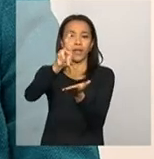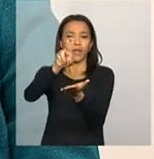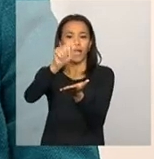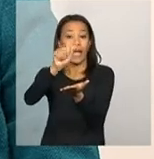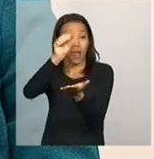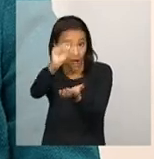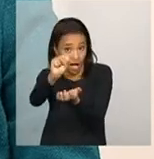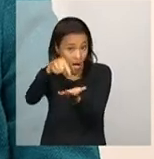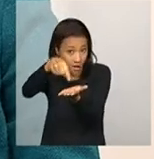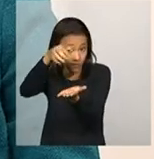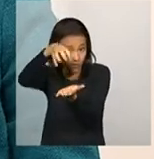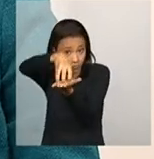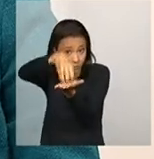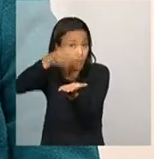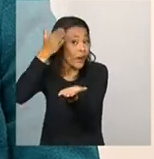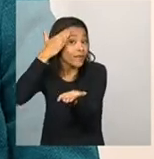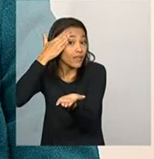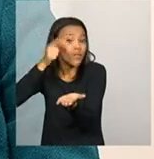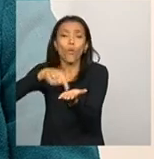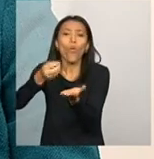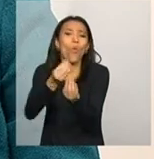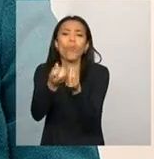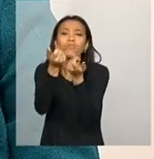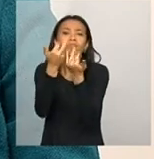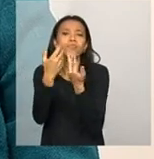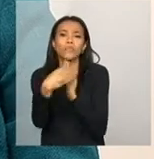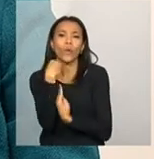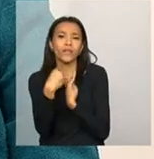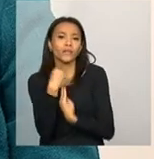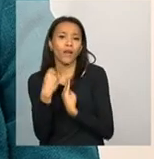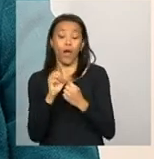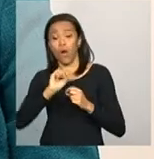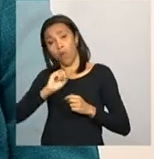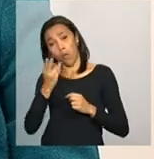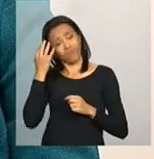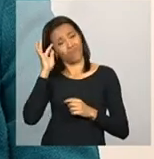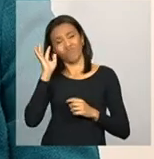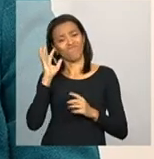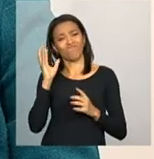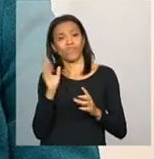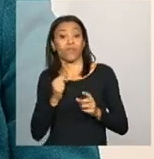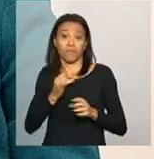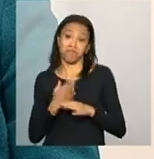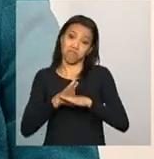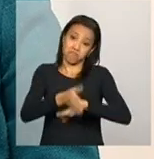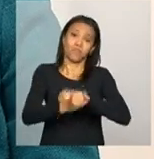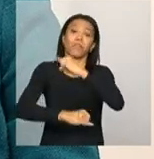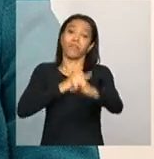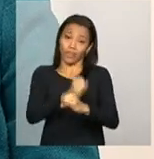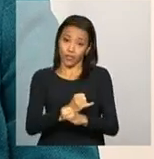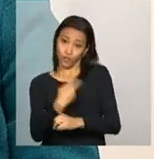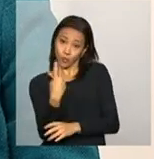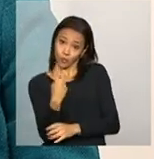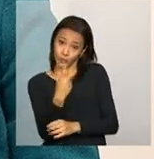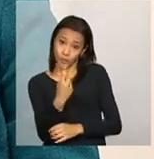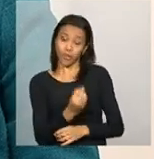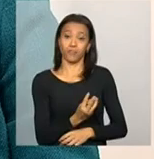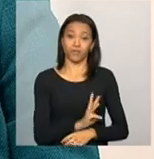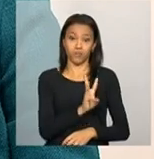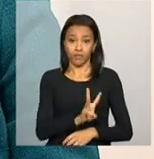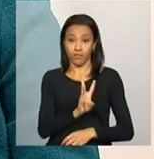para entender como pode ser encaminhada, ou ela acessa a página. Repetindo,